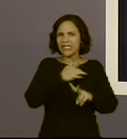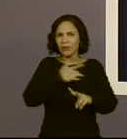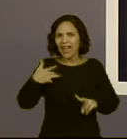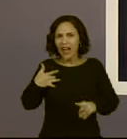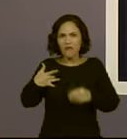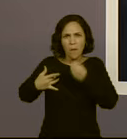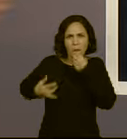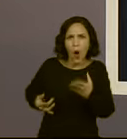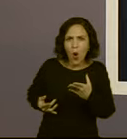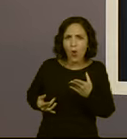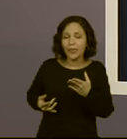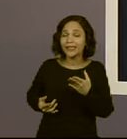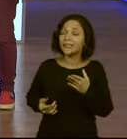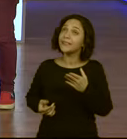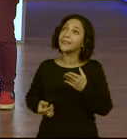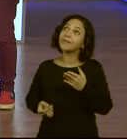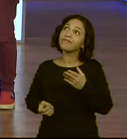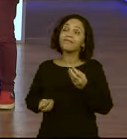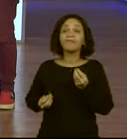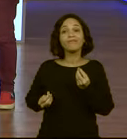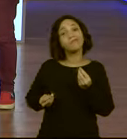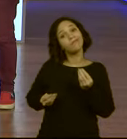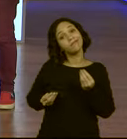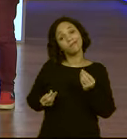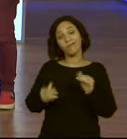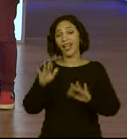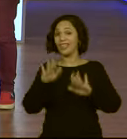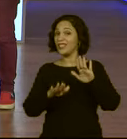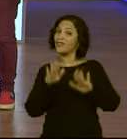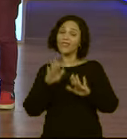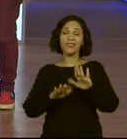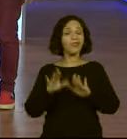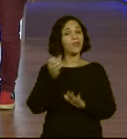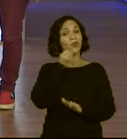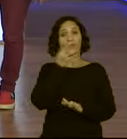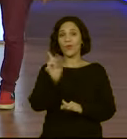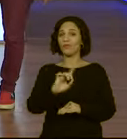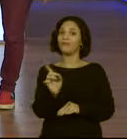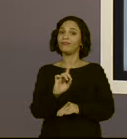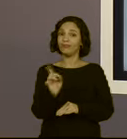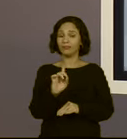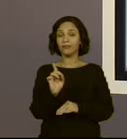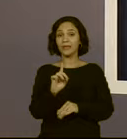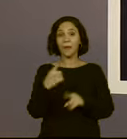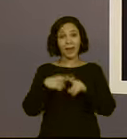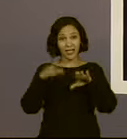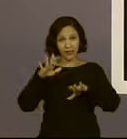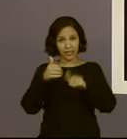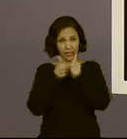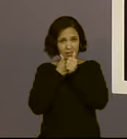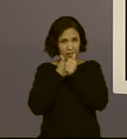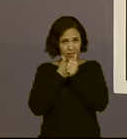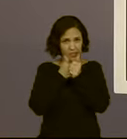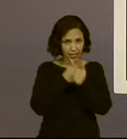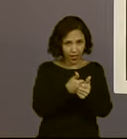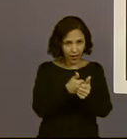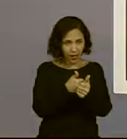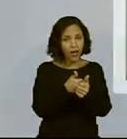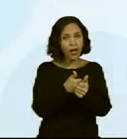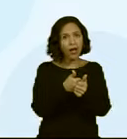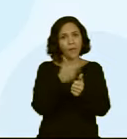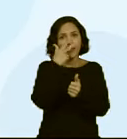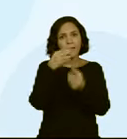assim muitas vezes e a gente vai mostrar alguns o que seguir algumas Modas causavam